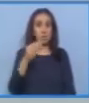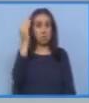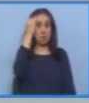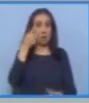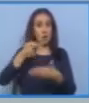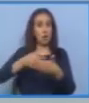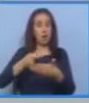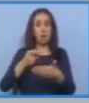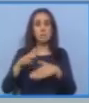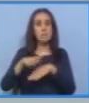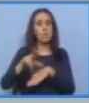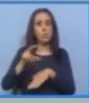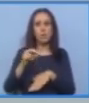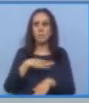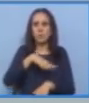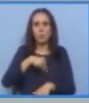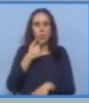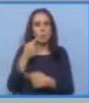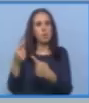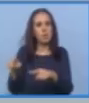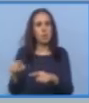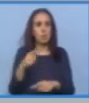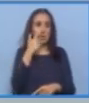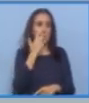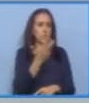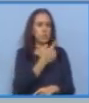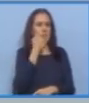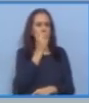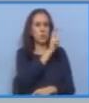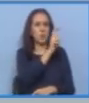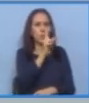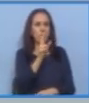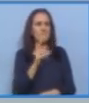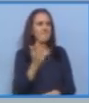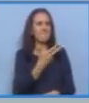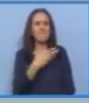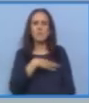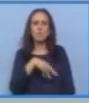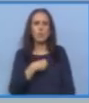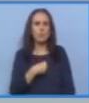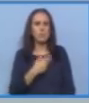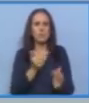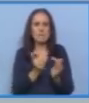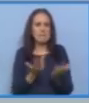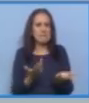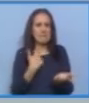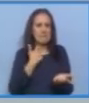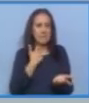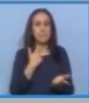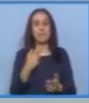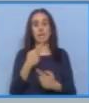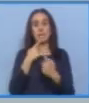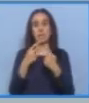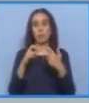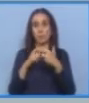terra, no entanto têm um mundo enorme. E já conheci pessoas que viajaram imenso e têm um mundo minúsculo. O problema do diálogo que falava